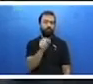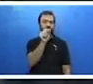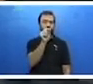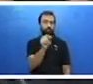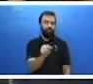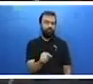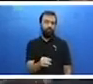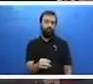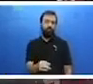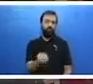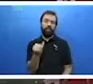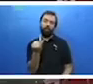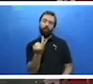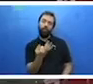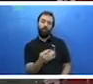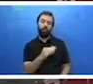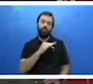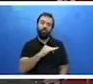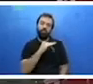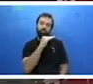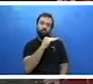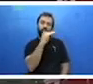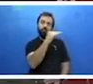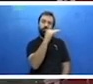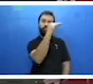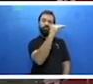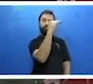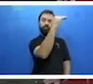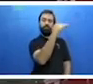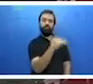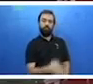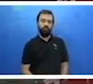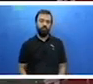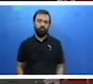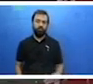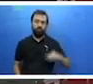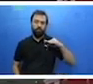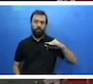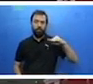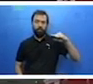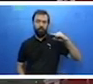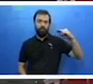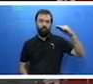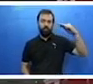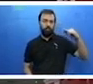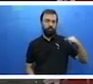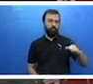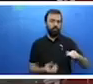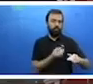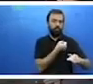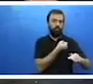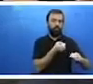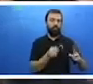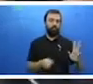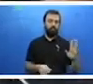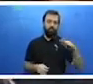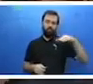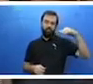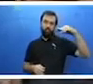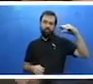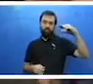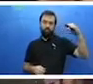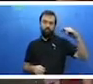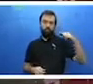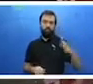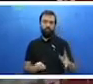colocamos as quantidades, os valores. Uma linha na vertical para representar os números e uma outra linha